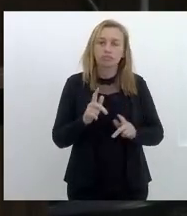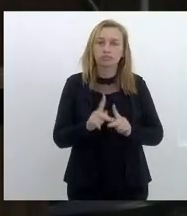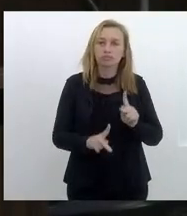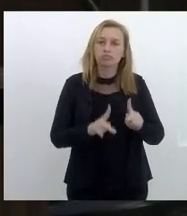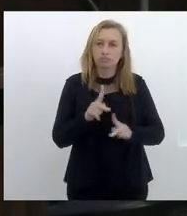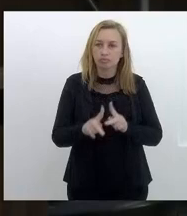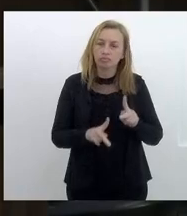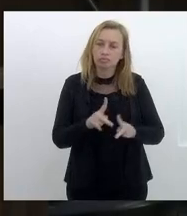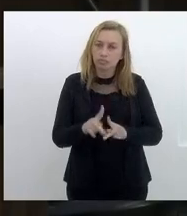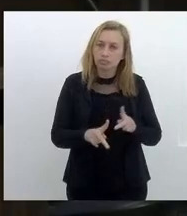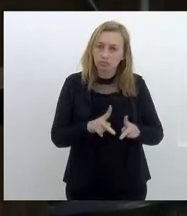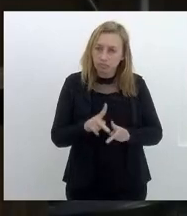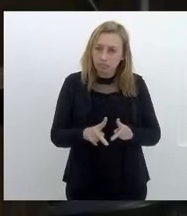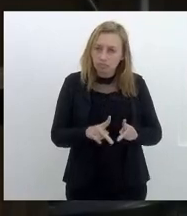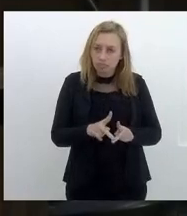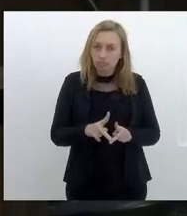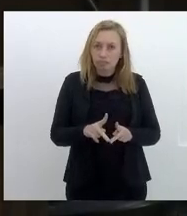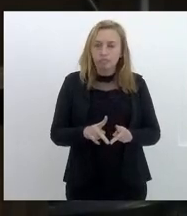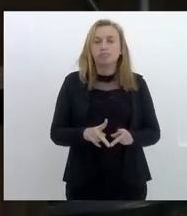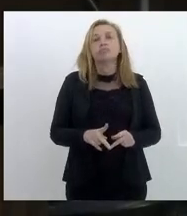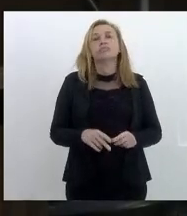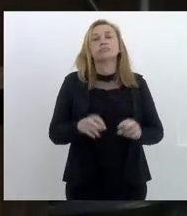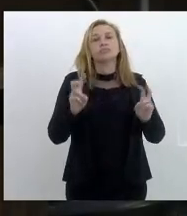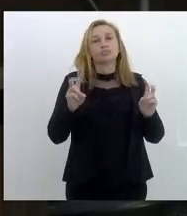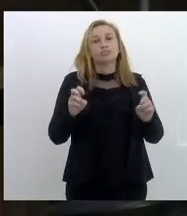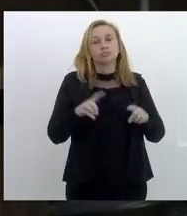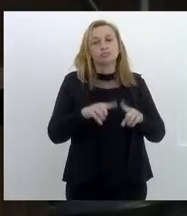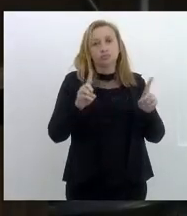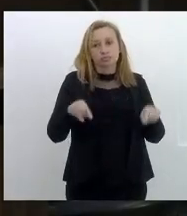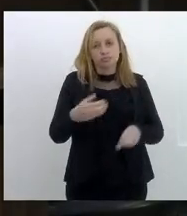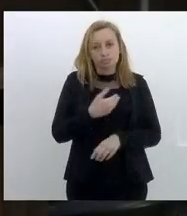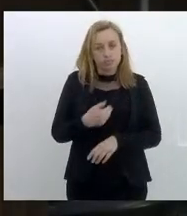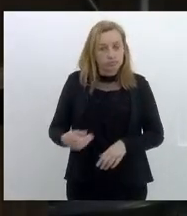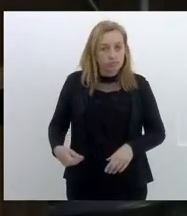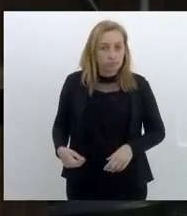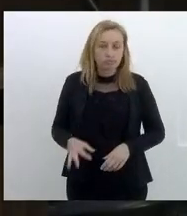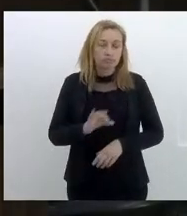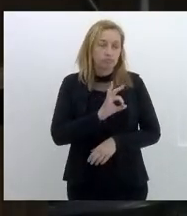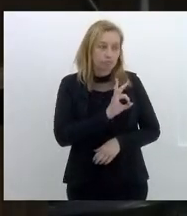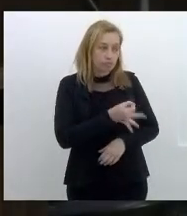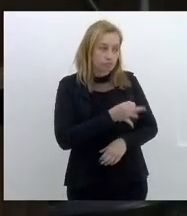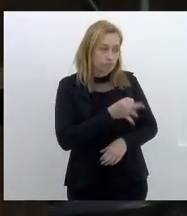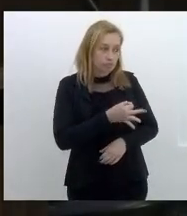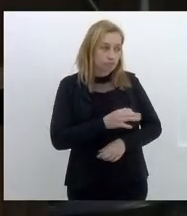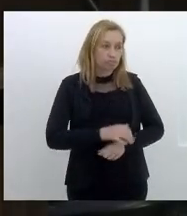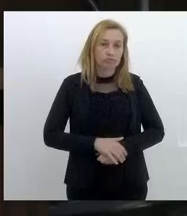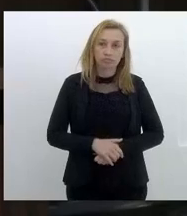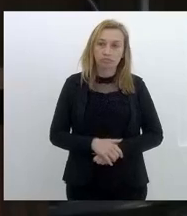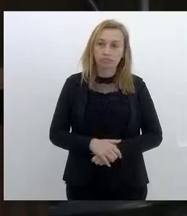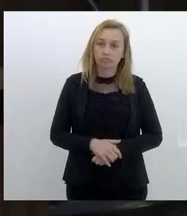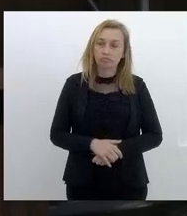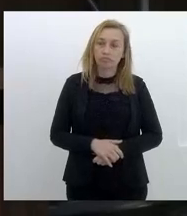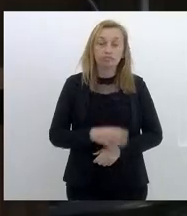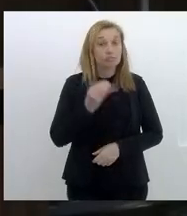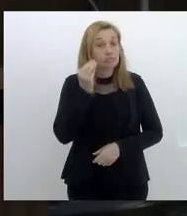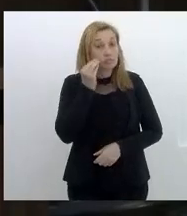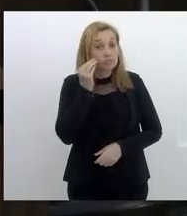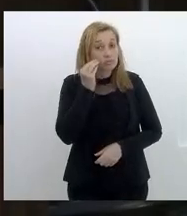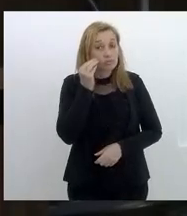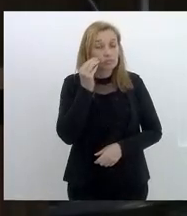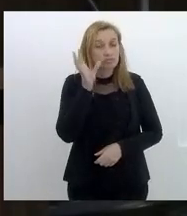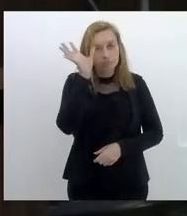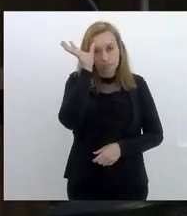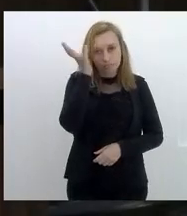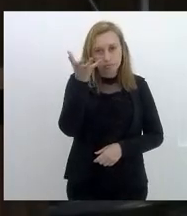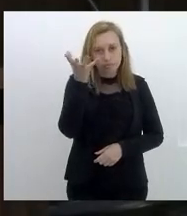população demandas no caso do Servidor Público exatamente para tentar